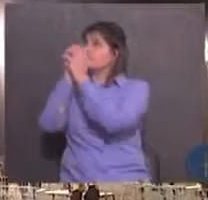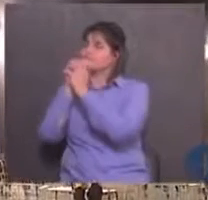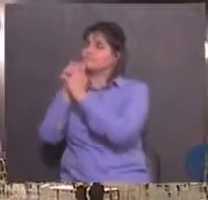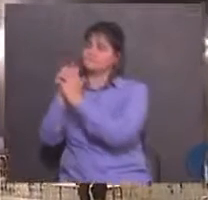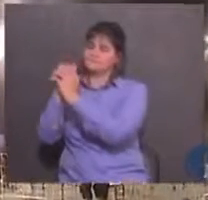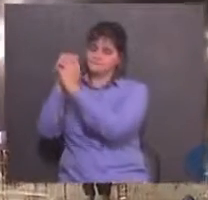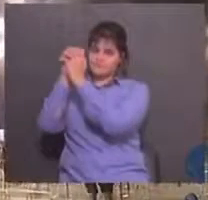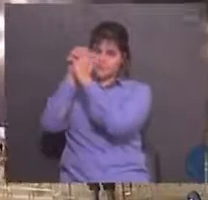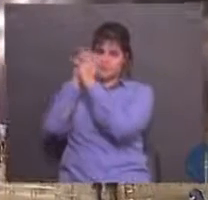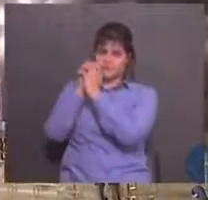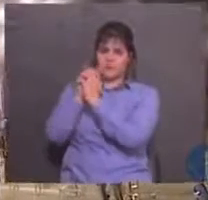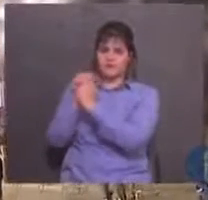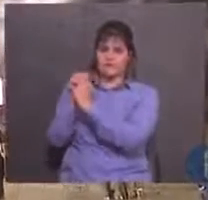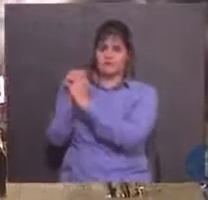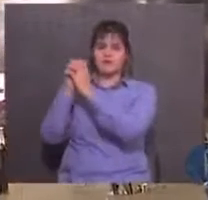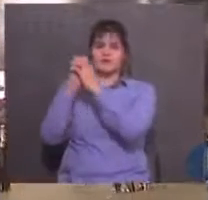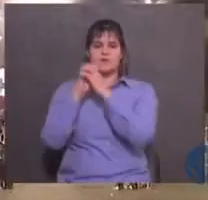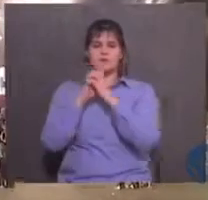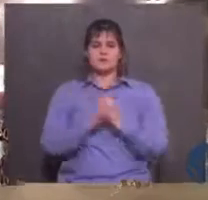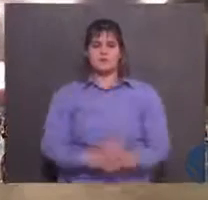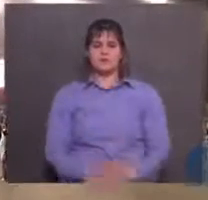ora pro